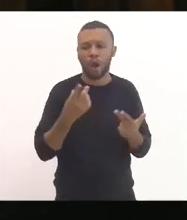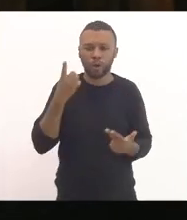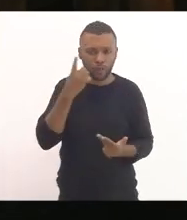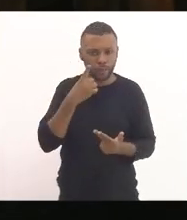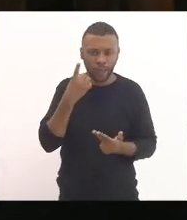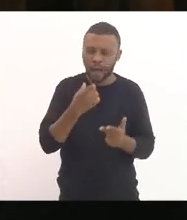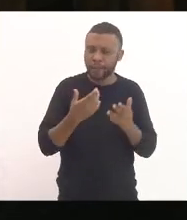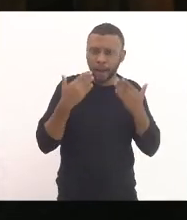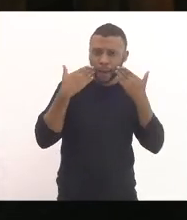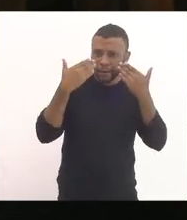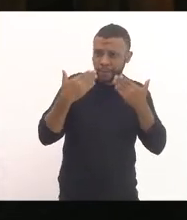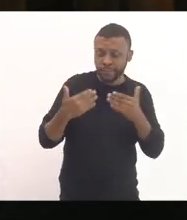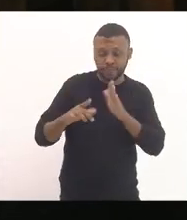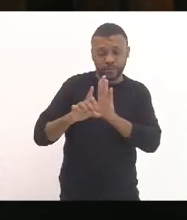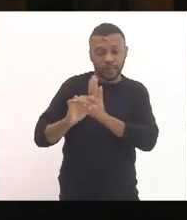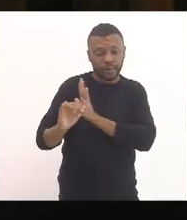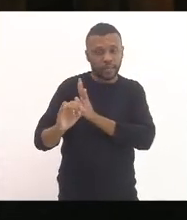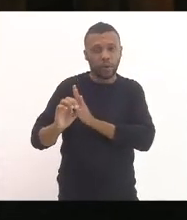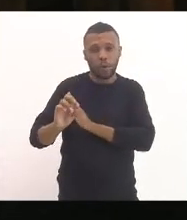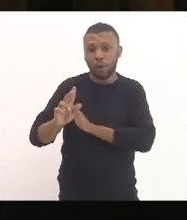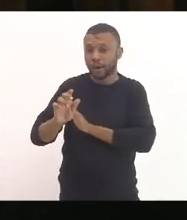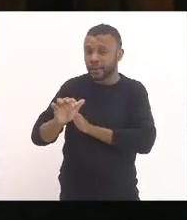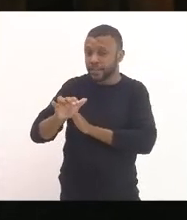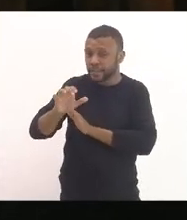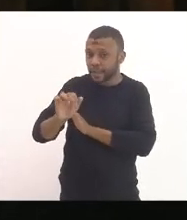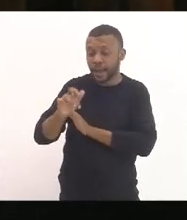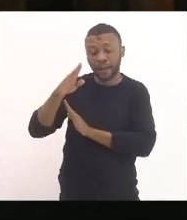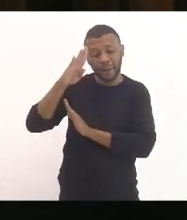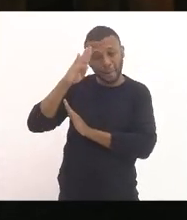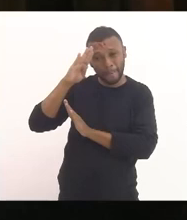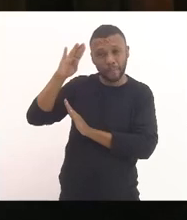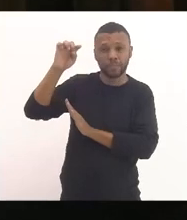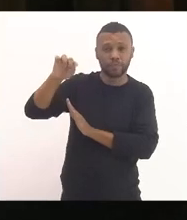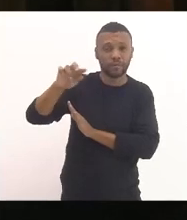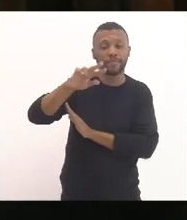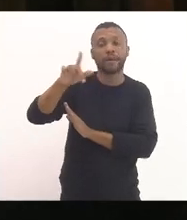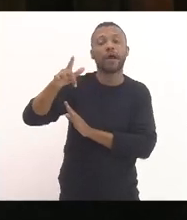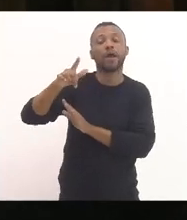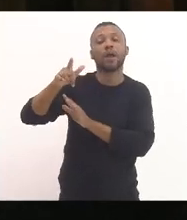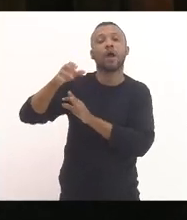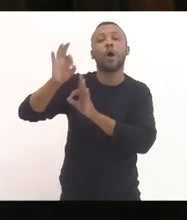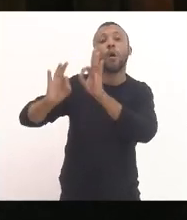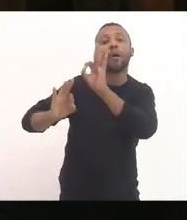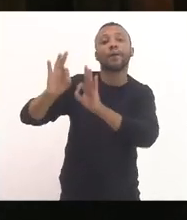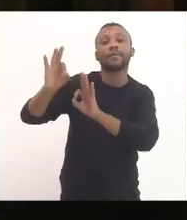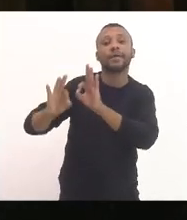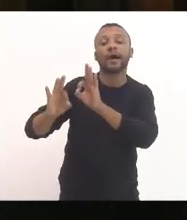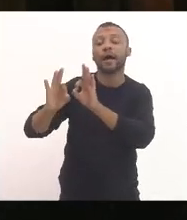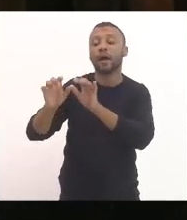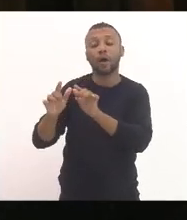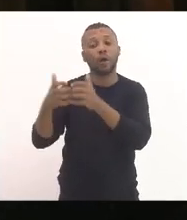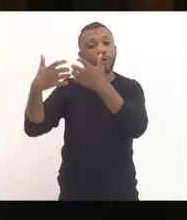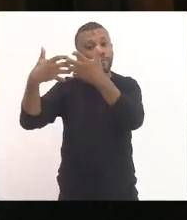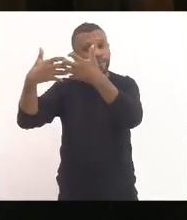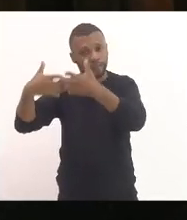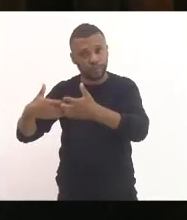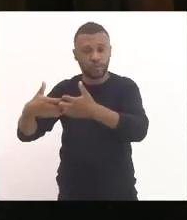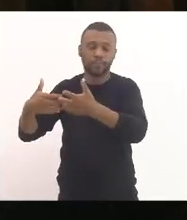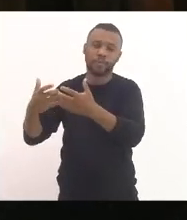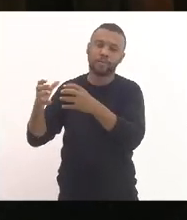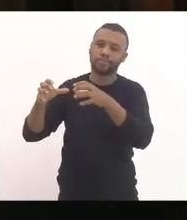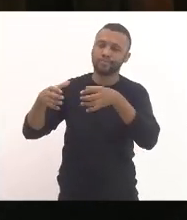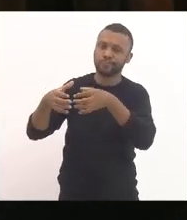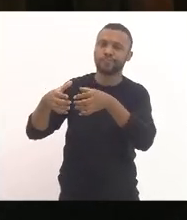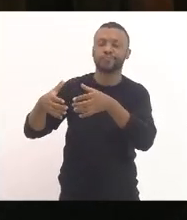deputados a lei orgânica é a maior e disciplinar na todo o funcionamento da Polícia Civil bem como toda a estrutura organizacional